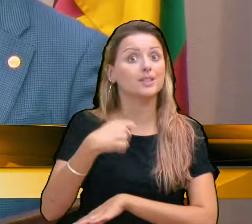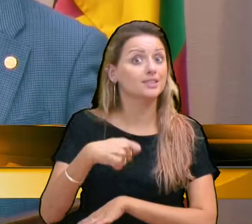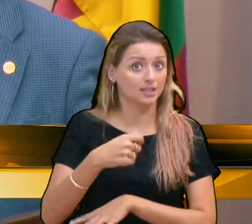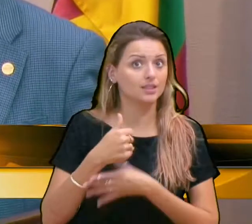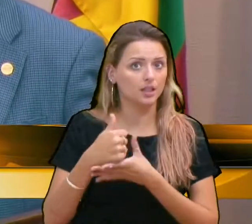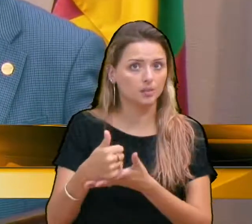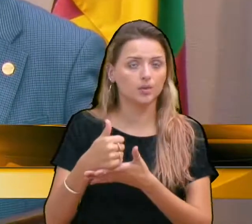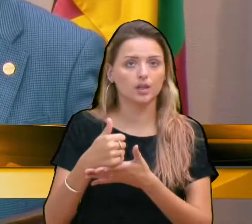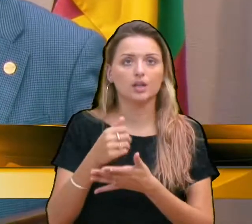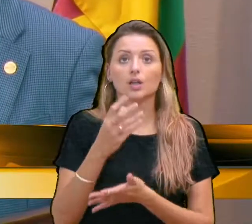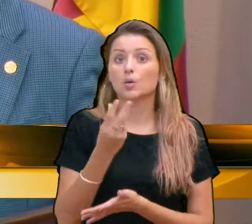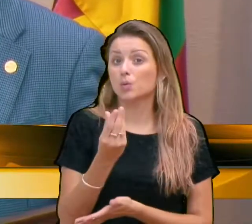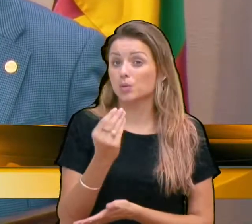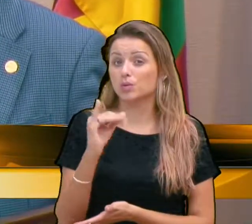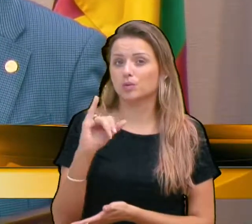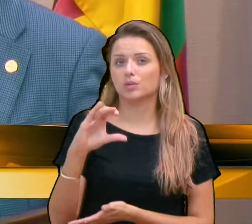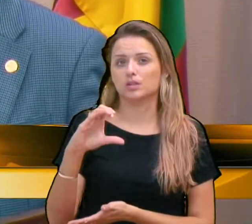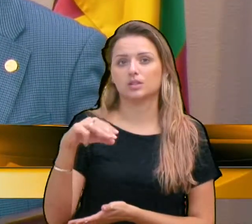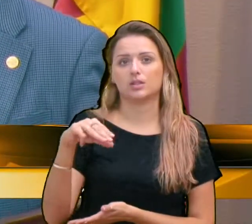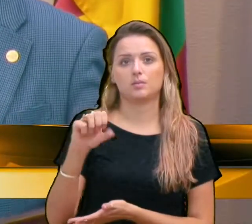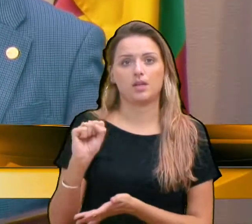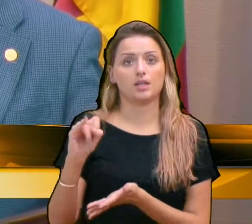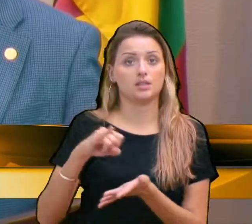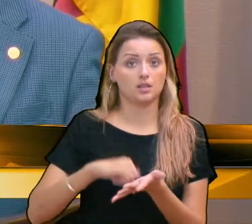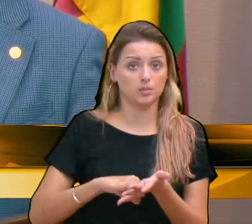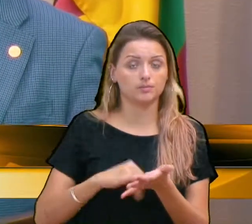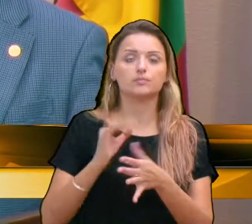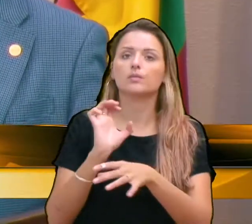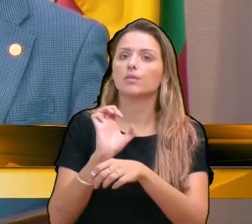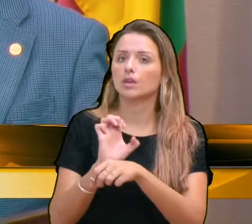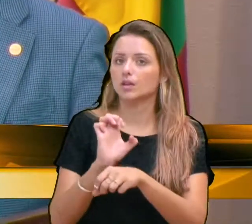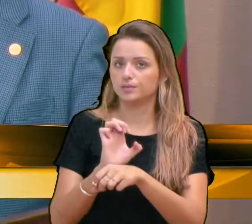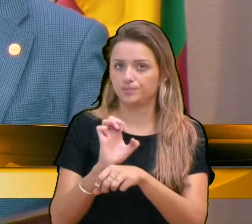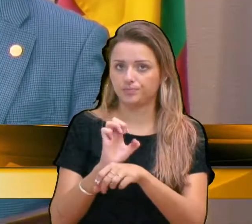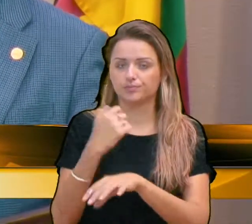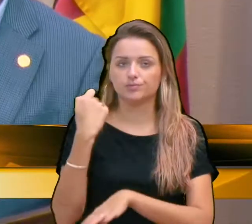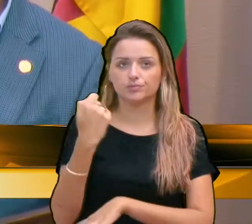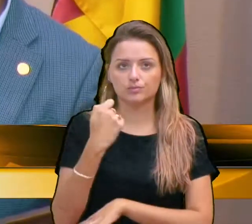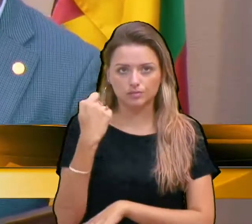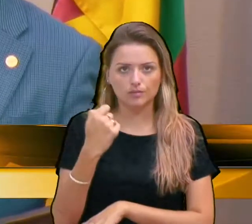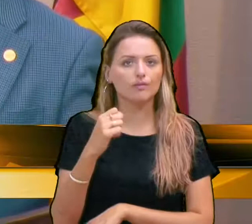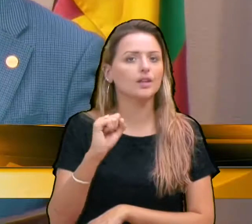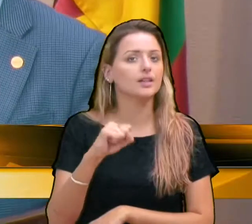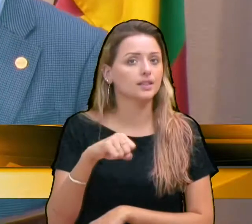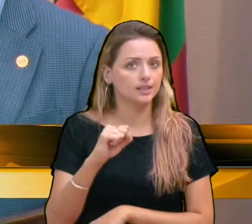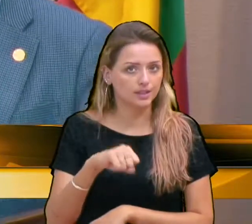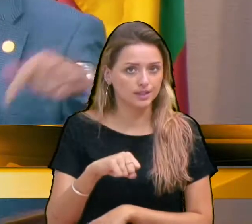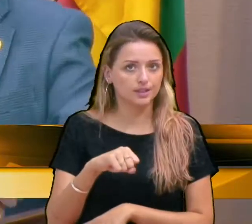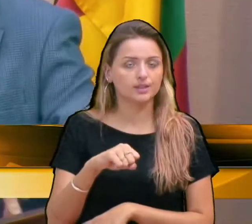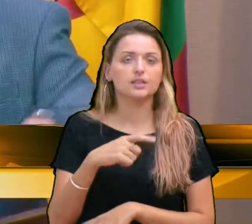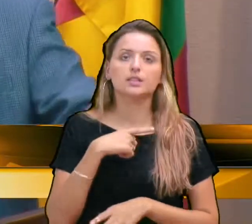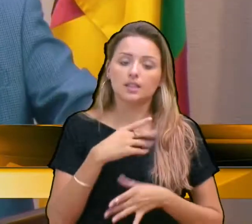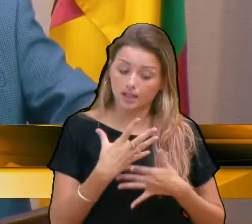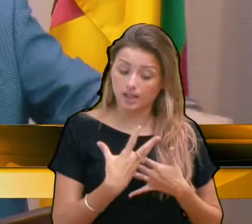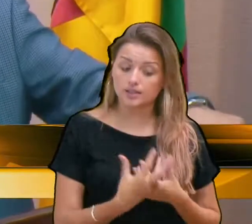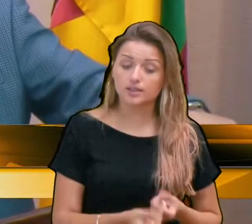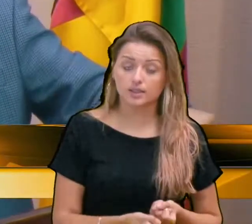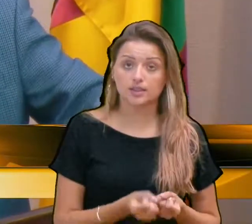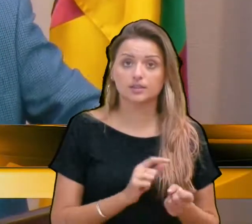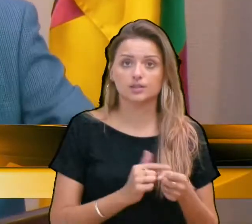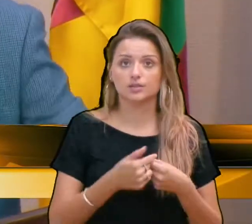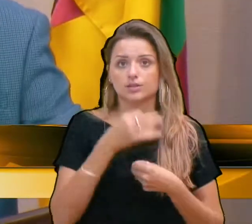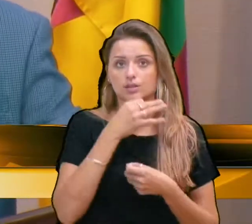muito ICMS. E o estado, sim, recebe o município, como já recebeu